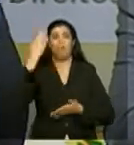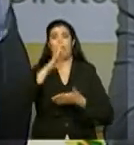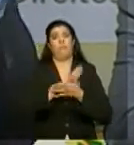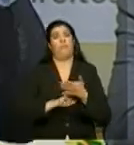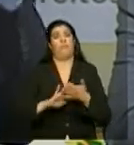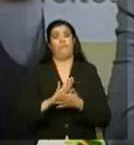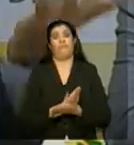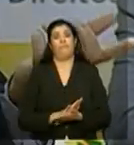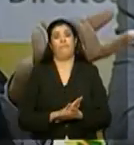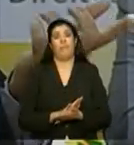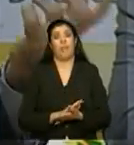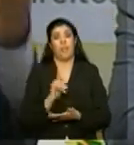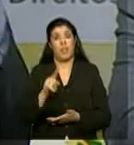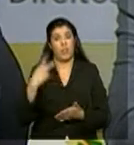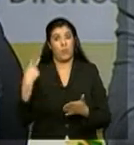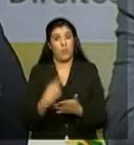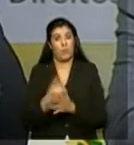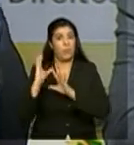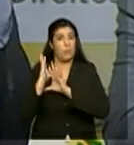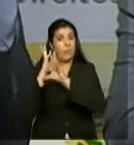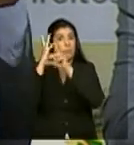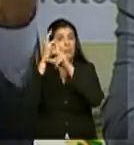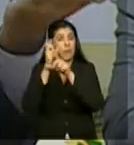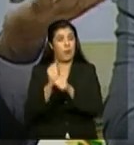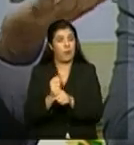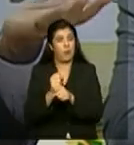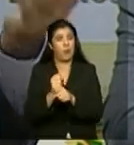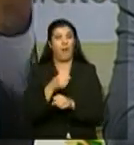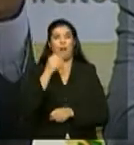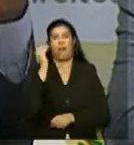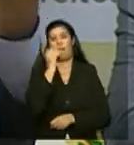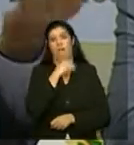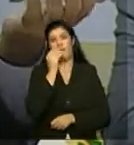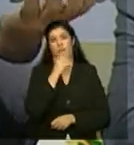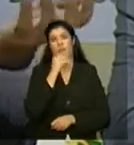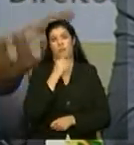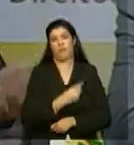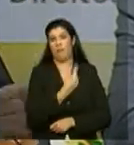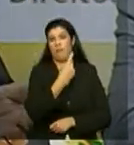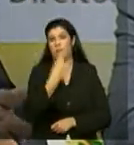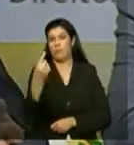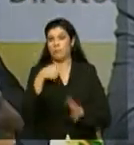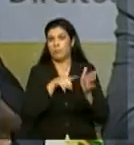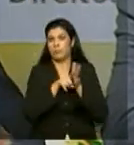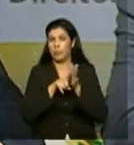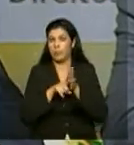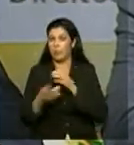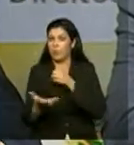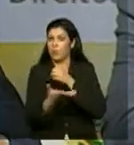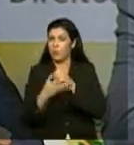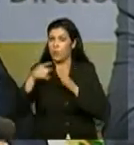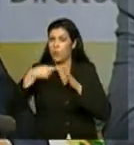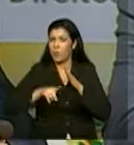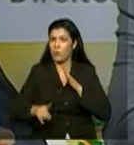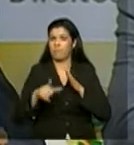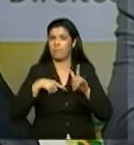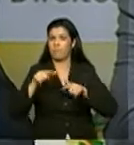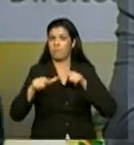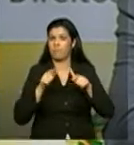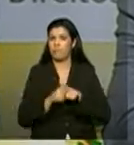da memória e na memória é frágil e os períodos fundamentalmente trabalhamos com